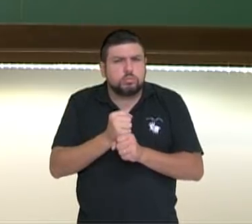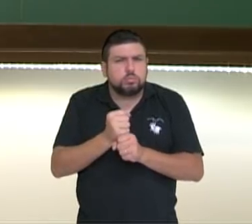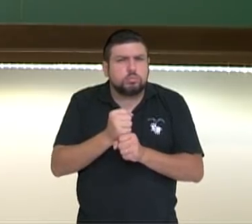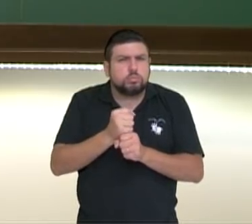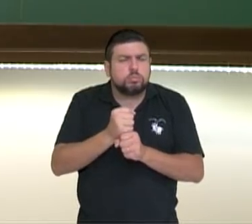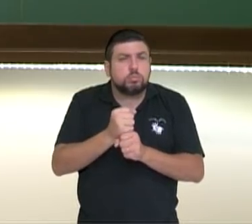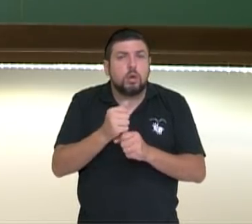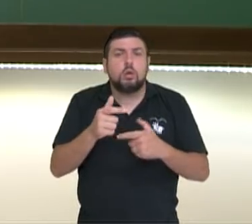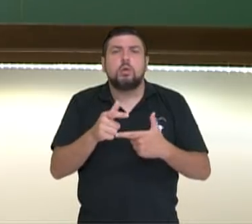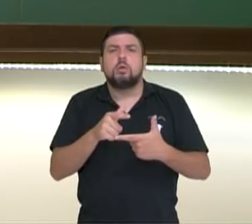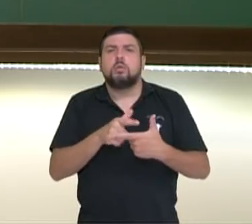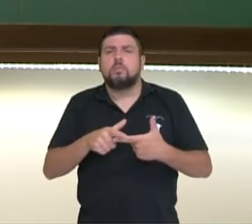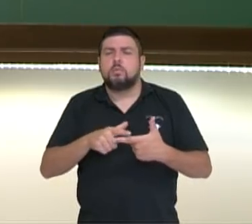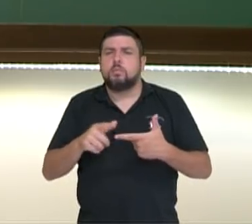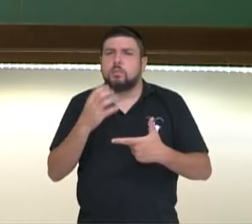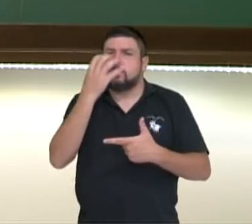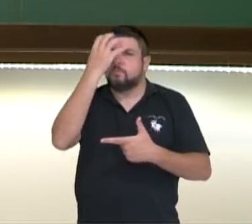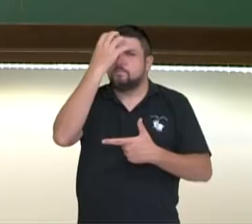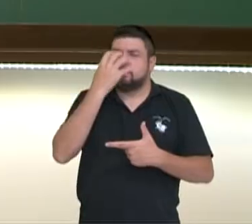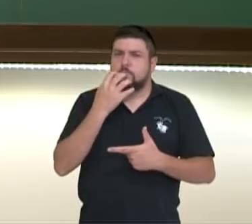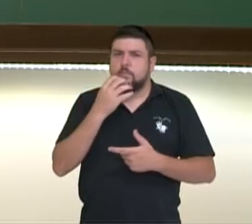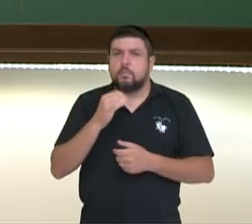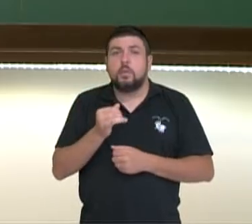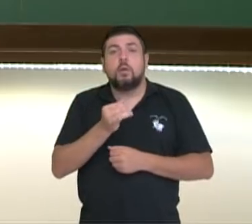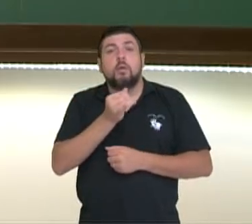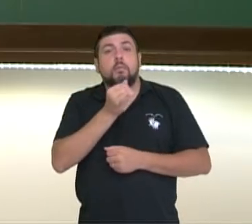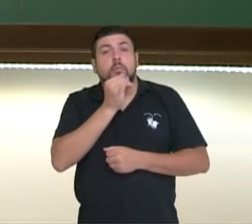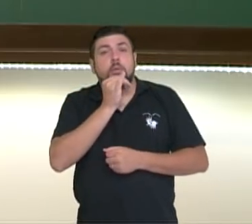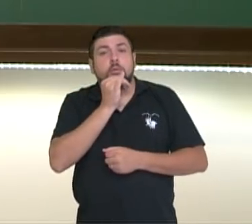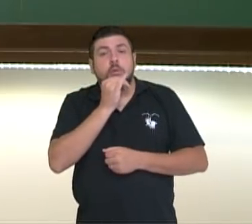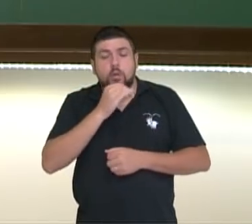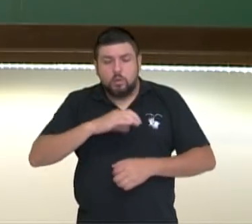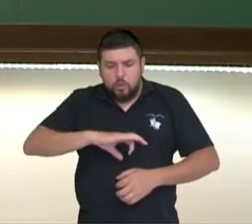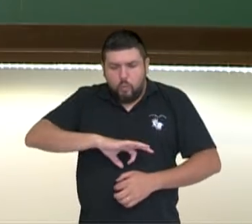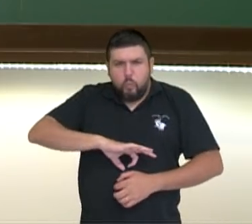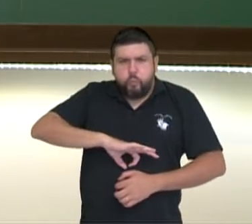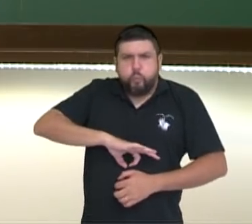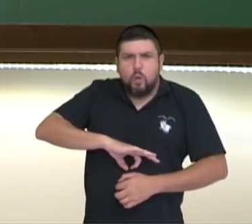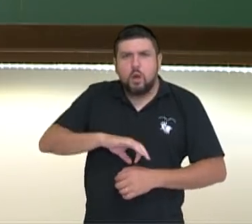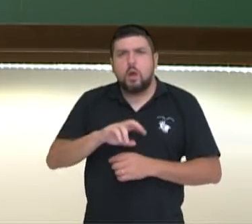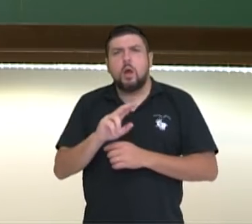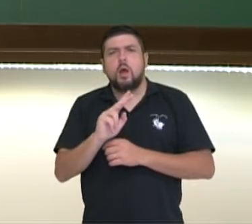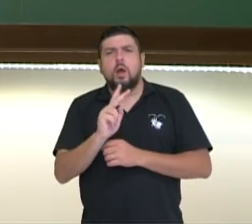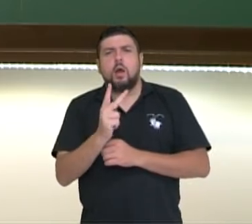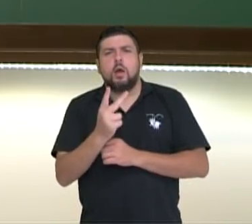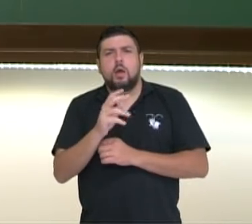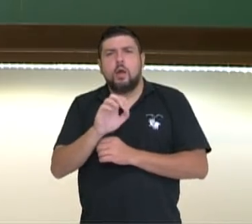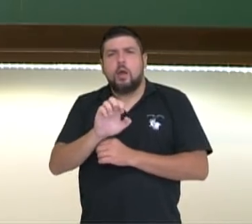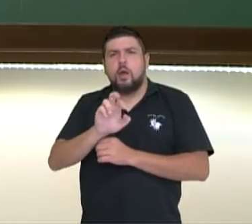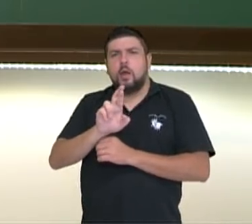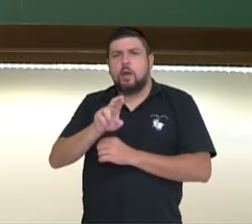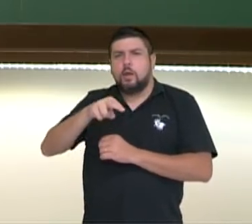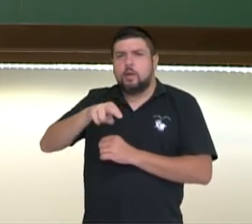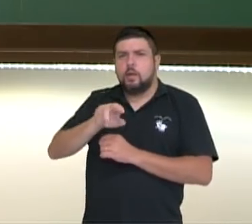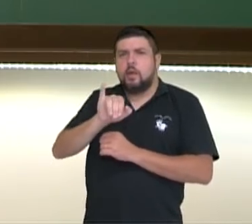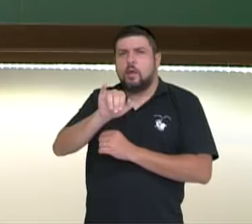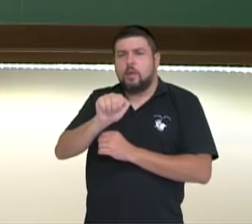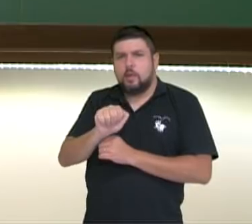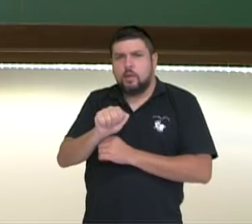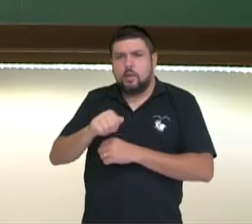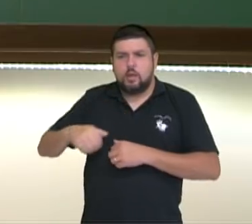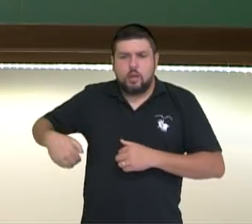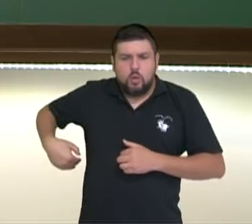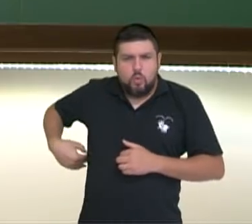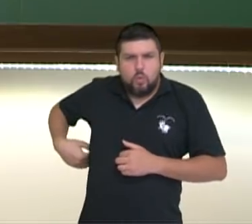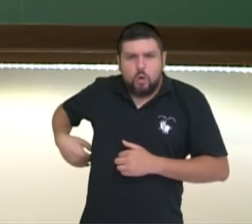tá? Como, por exemplo, as hérnias de disco, né? Que são problemas que a gente pode causar na nossa